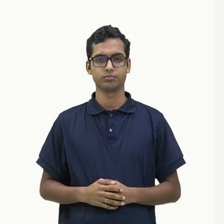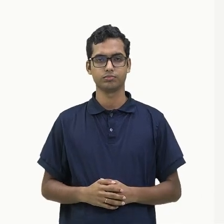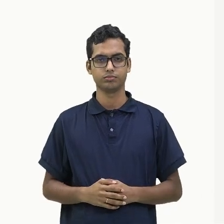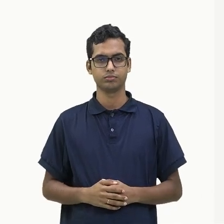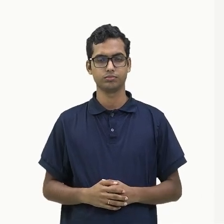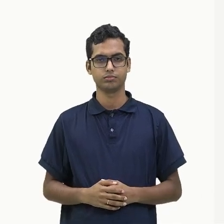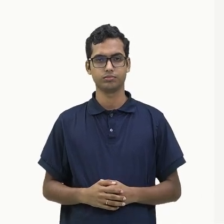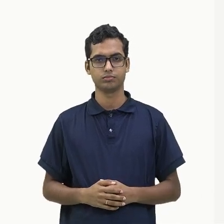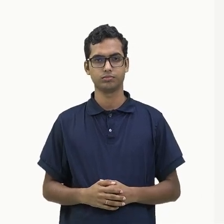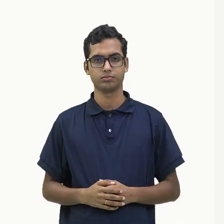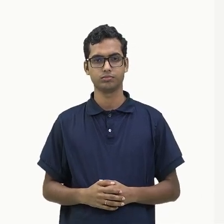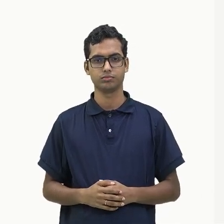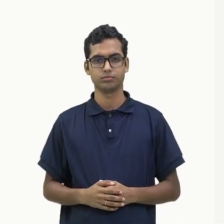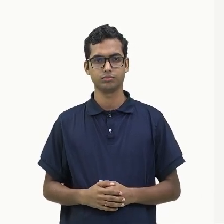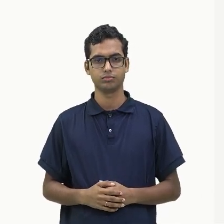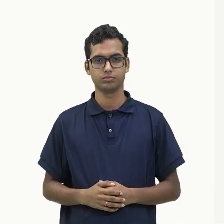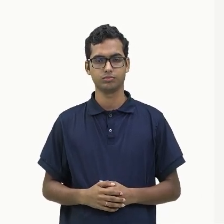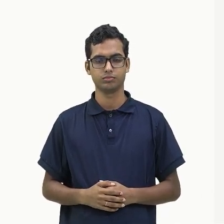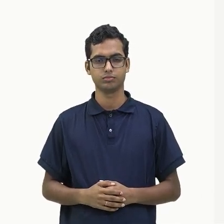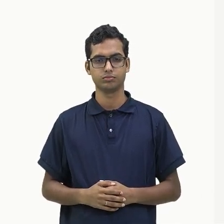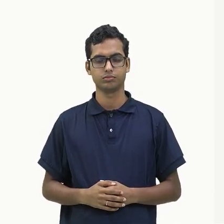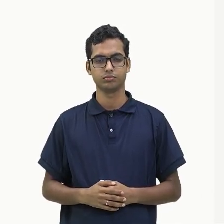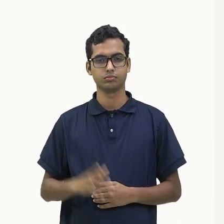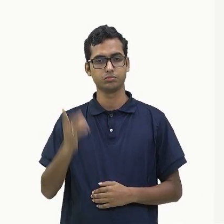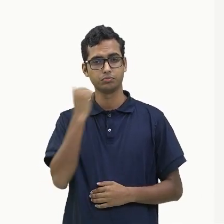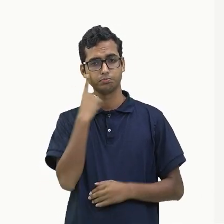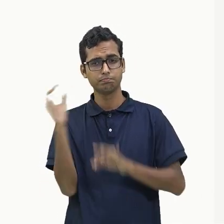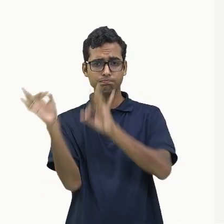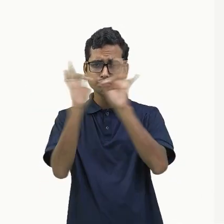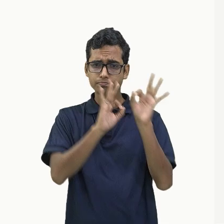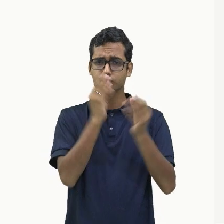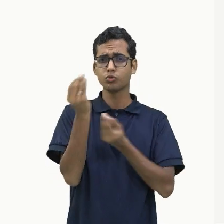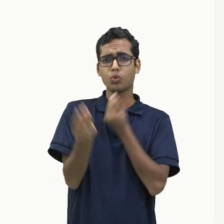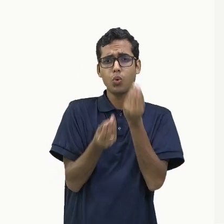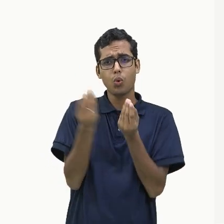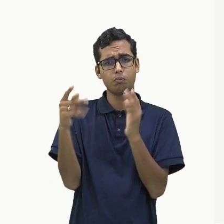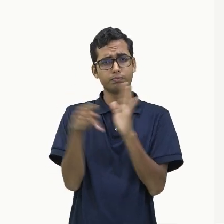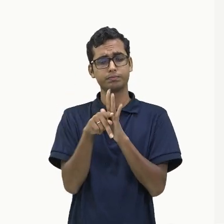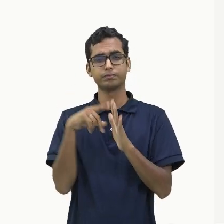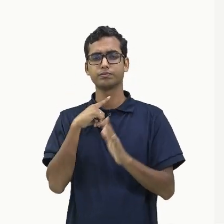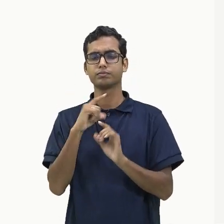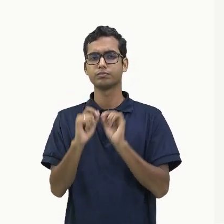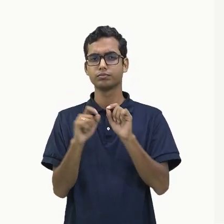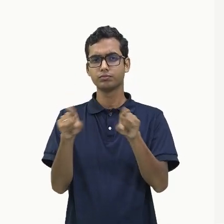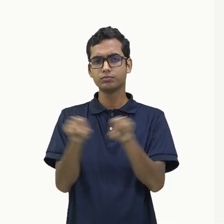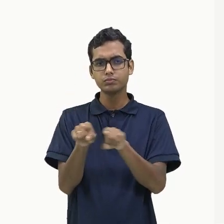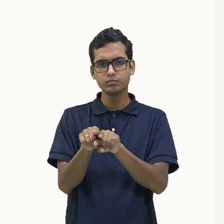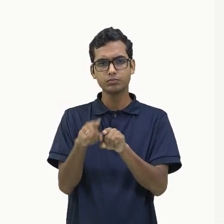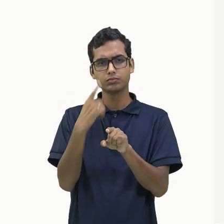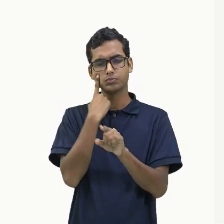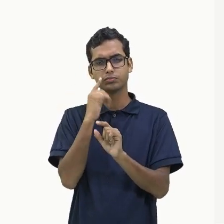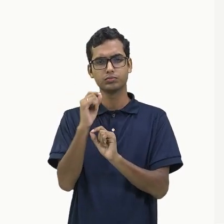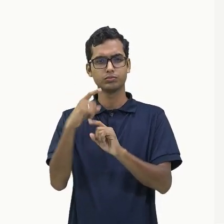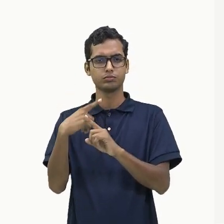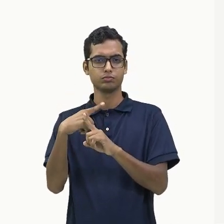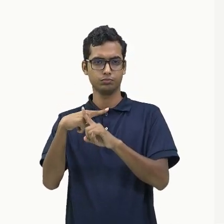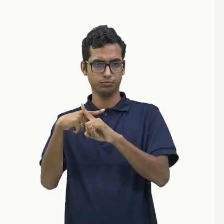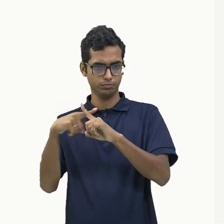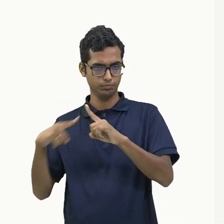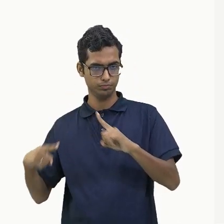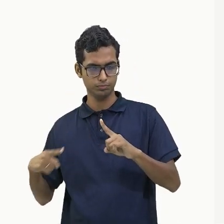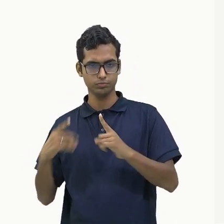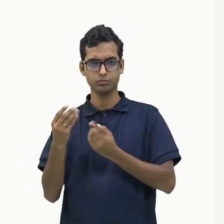para 8. É dessa forma que nós vamos ler uma proporção, tá bom? 2 está para 4, assim